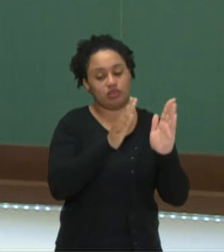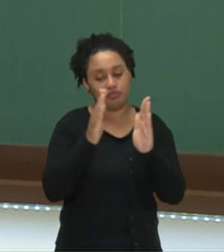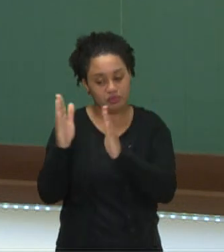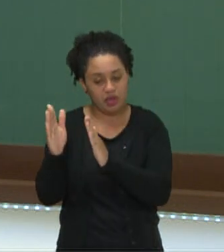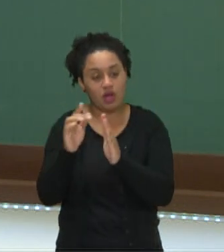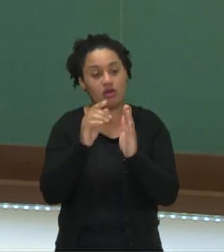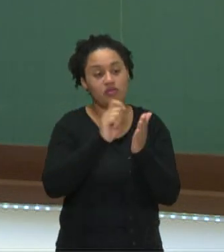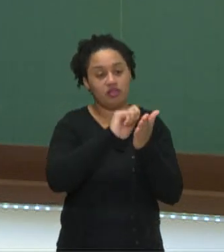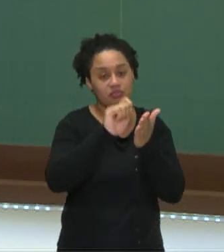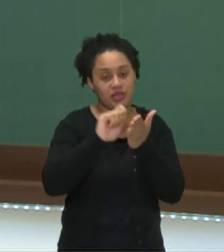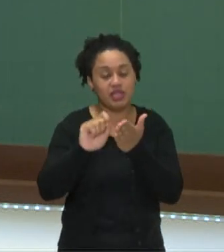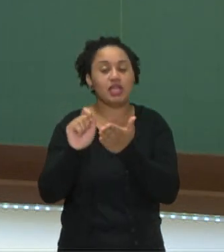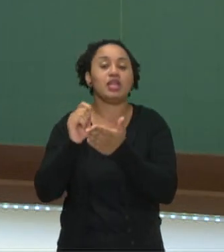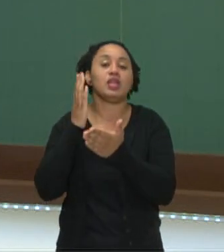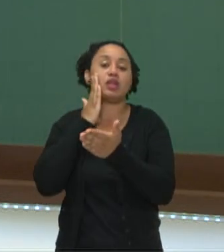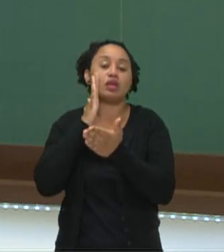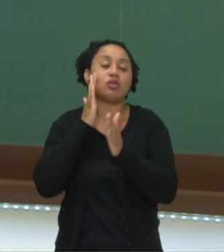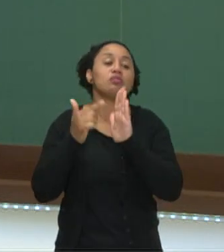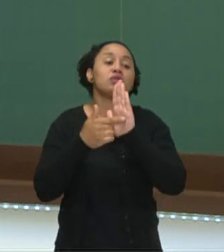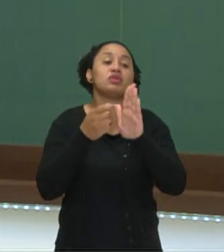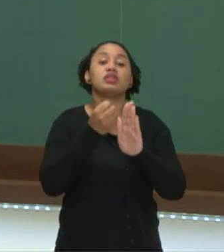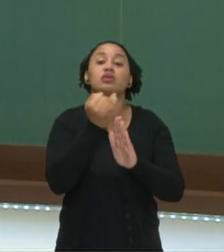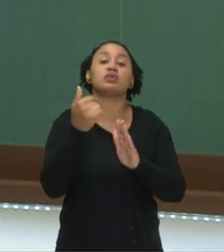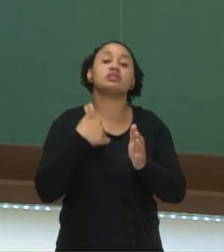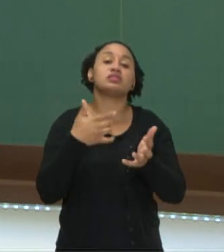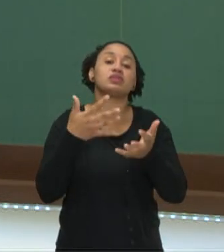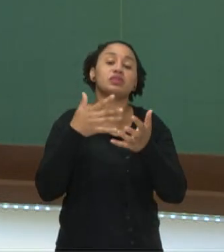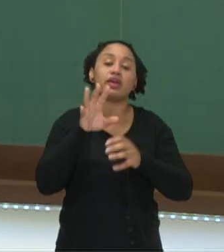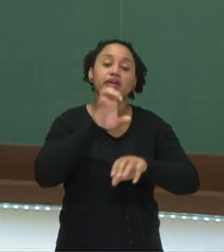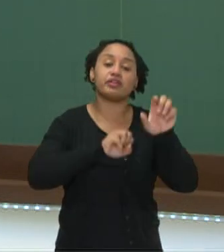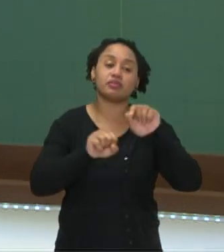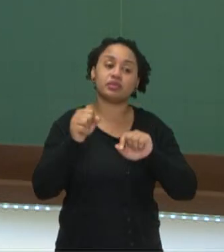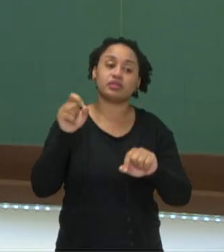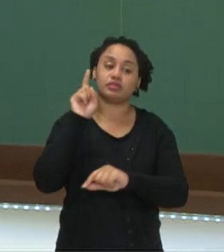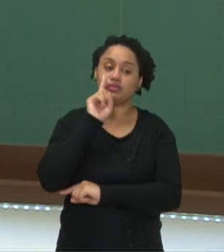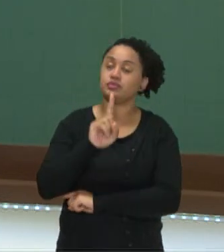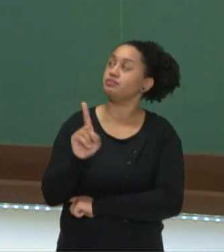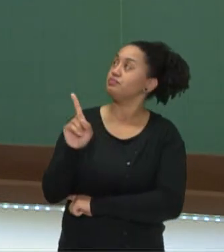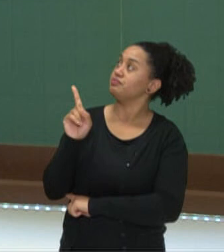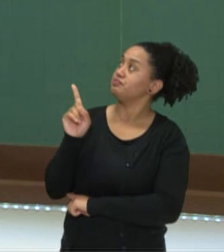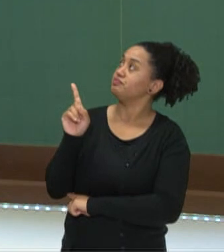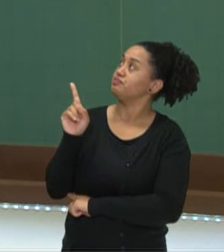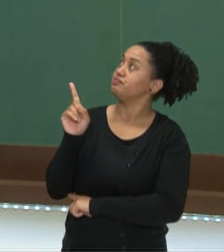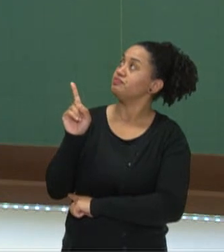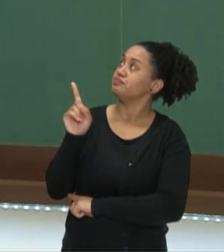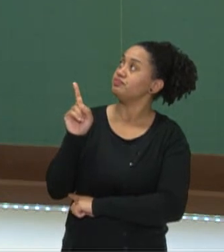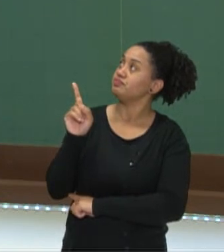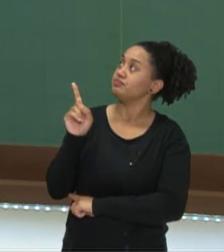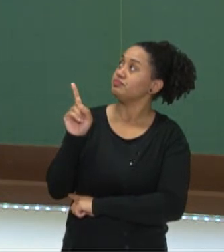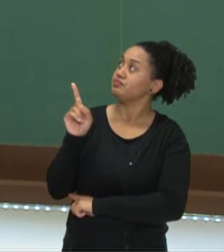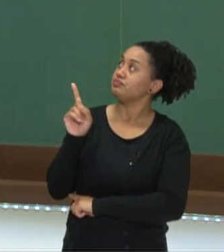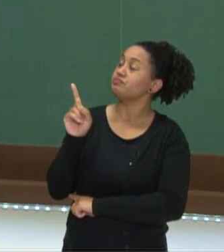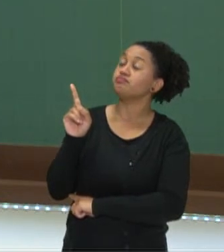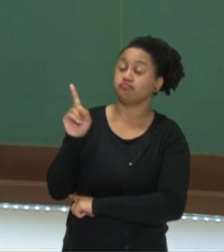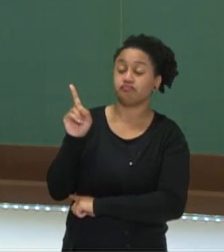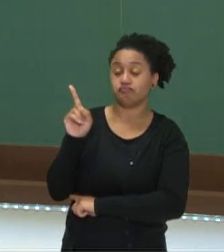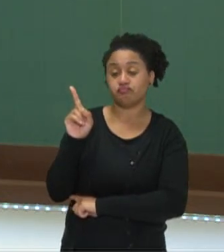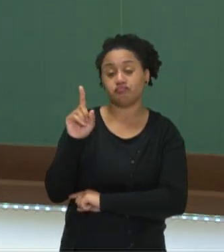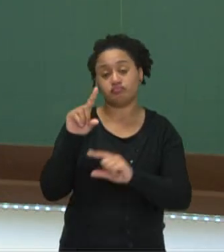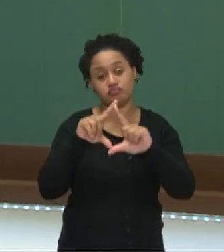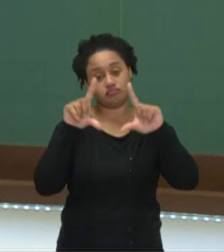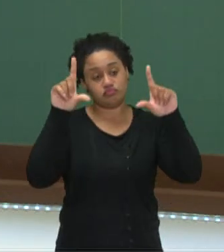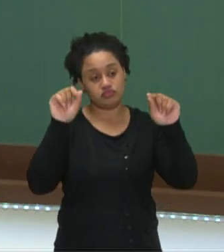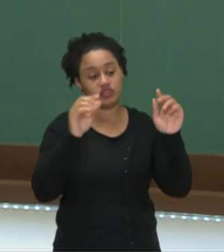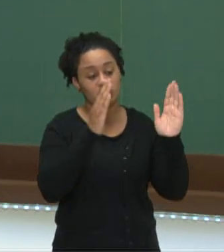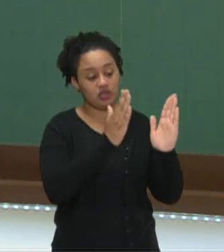para indicar a quantidade que eu quero, que eu peguei aqui nesse exercício. Então, o inteiro foi dividido aqui em 4